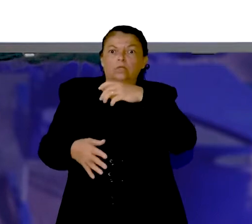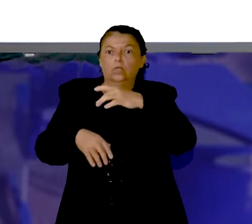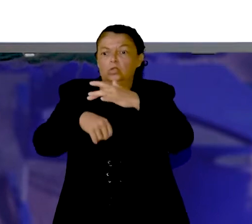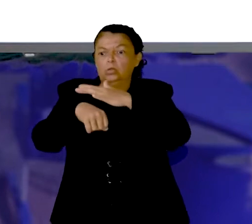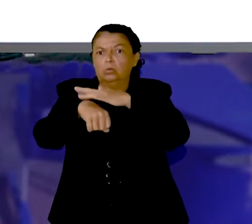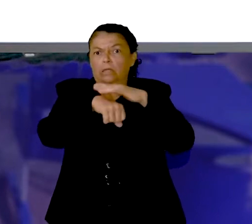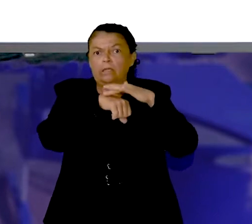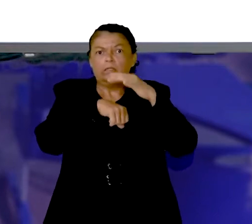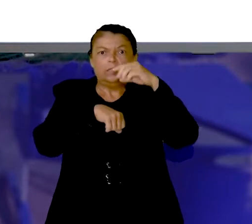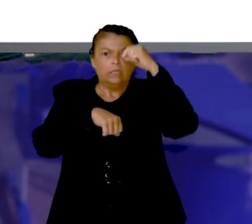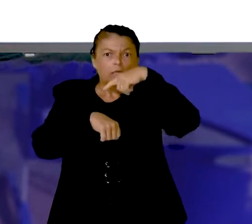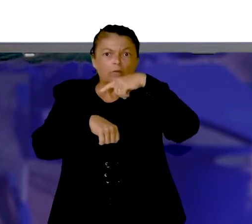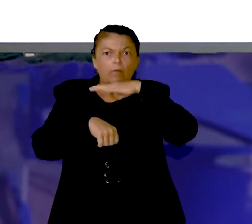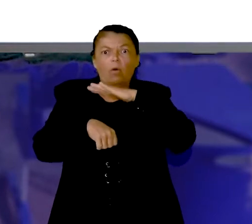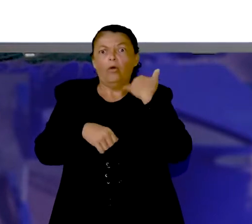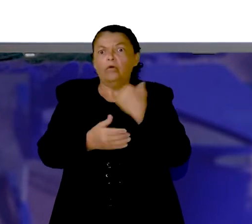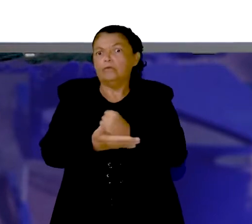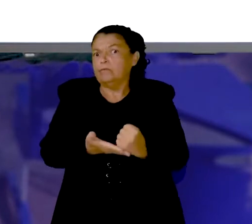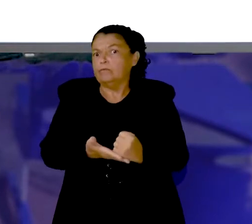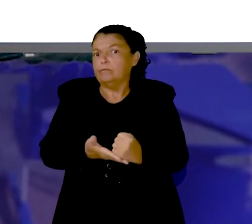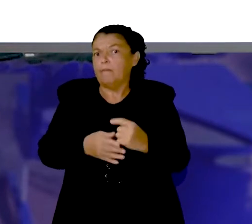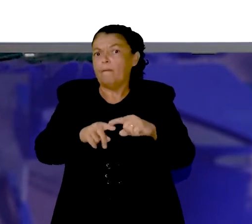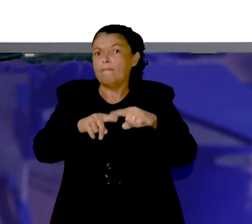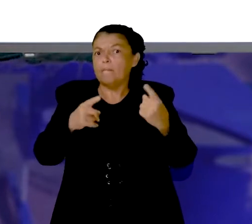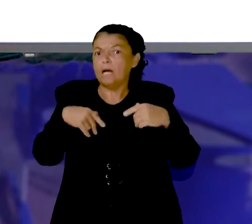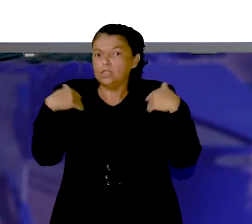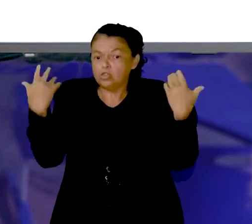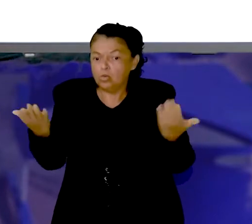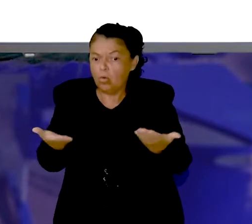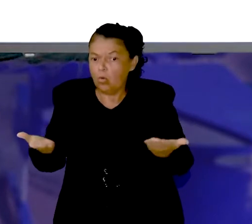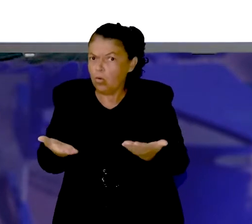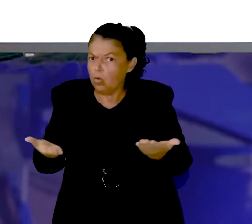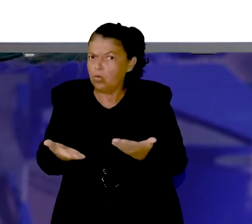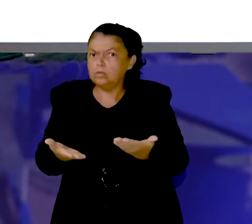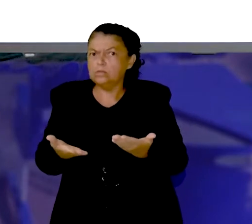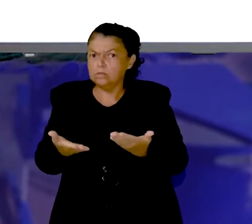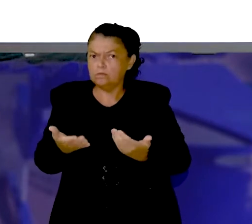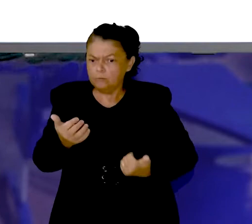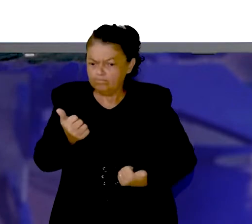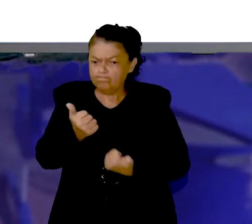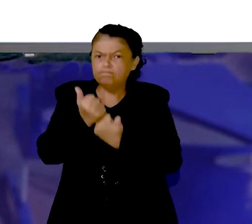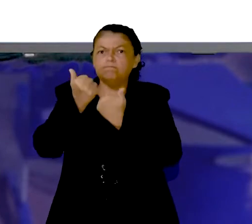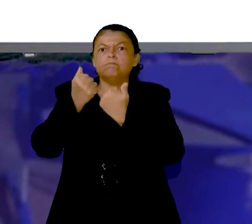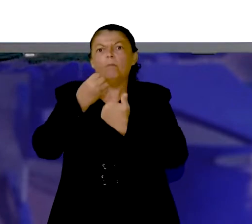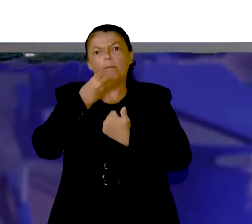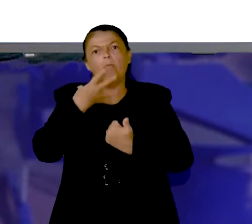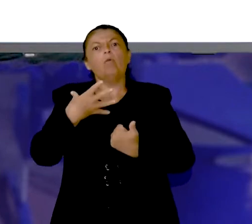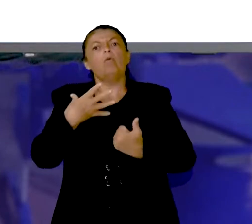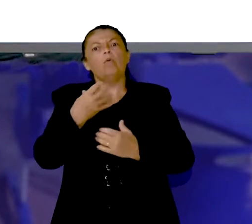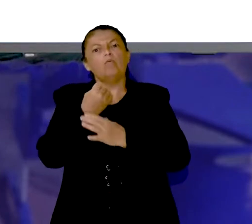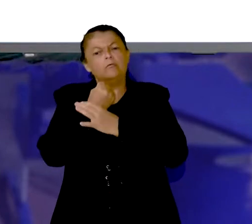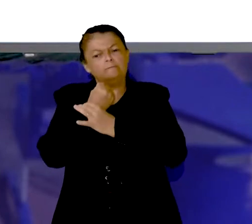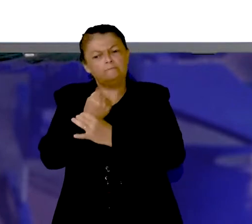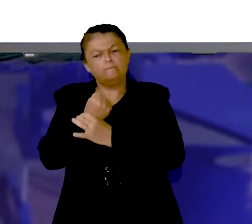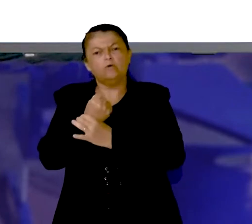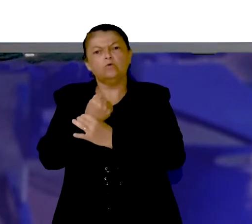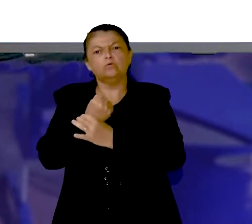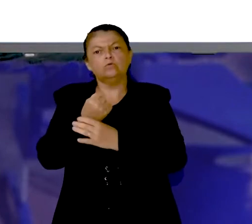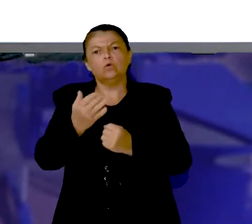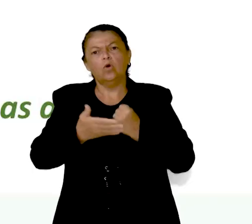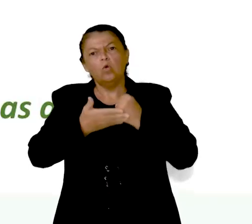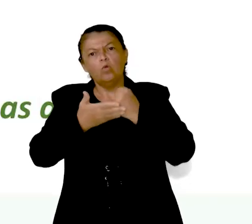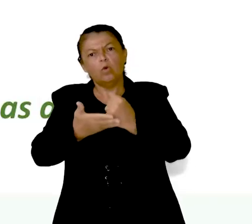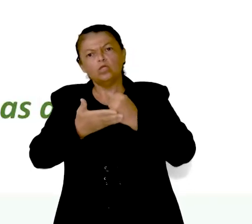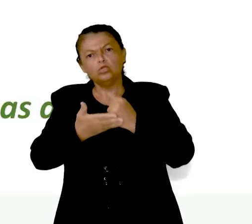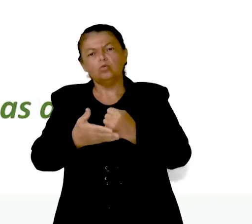Então, esse prolongamento da vida ganhou reforço devido justamente ao fato ou da possibilidade